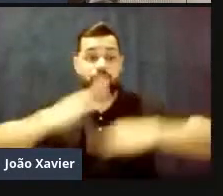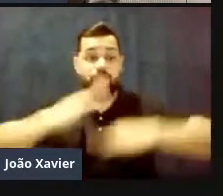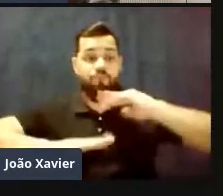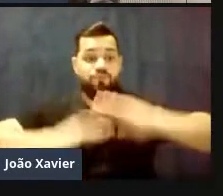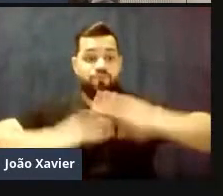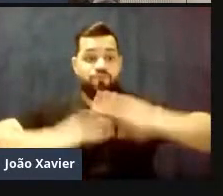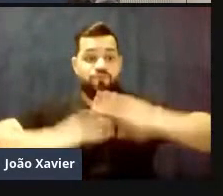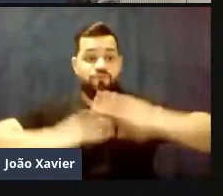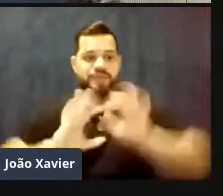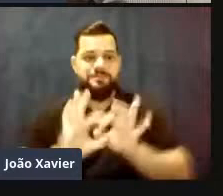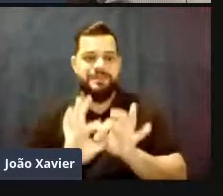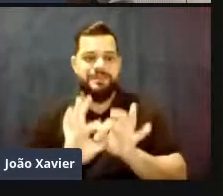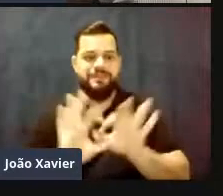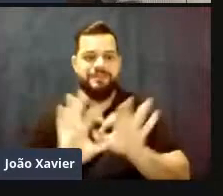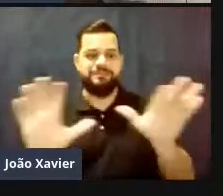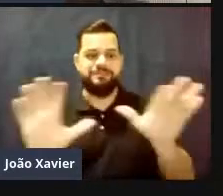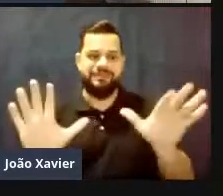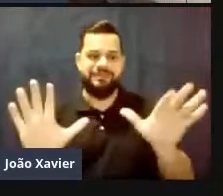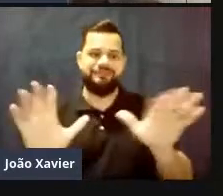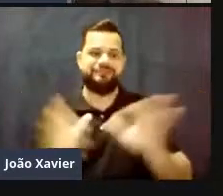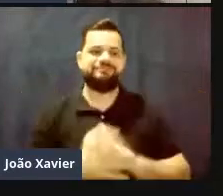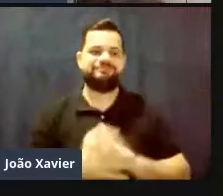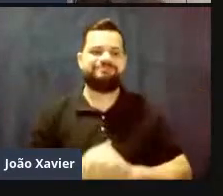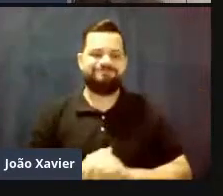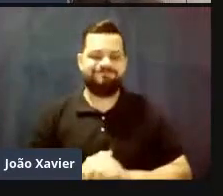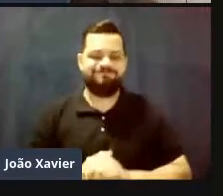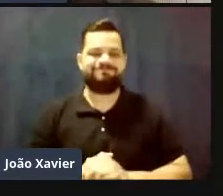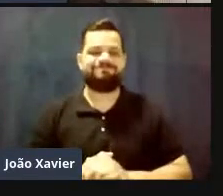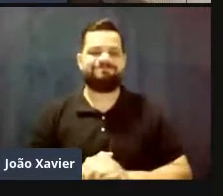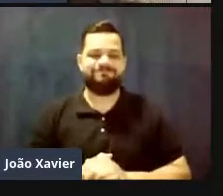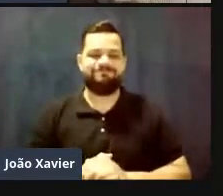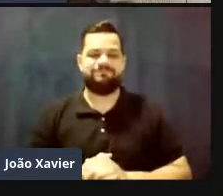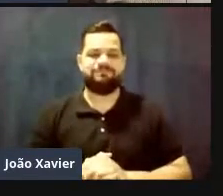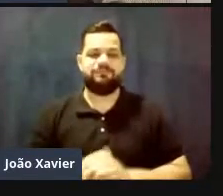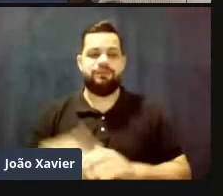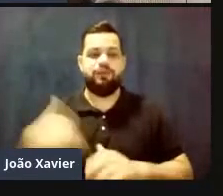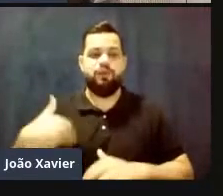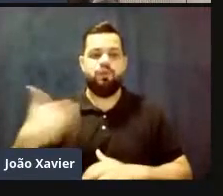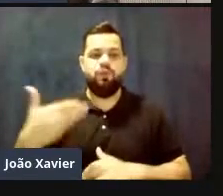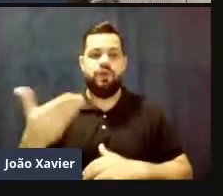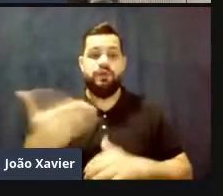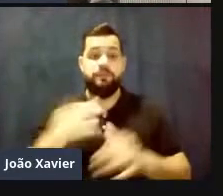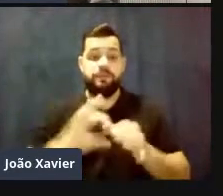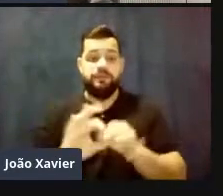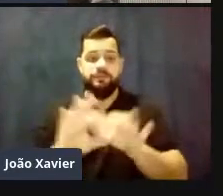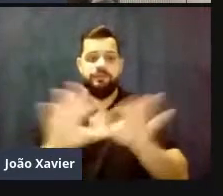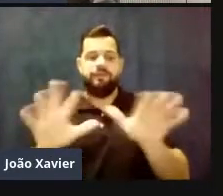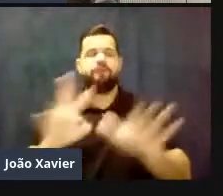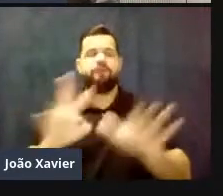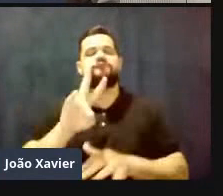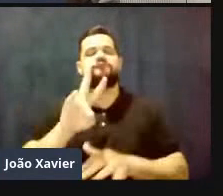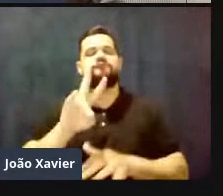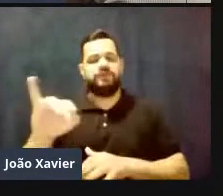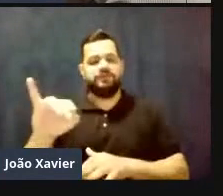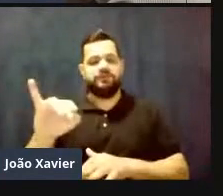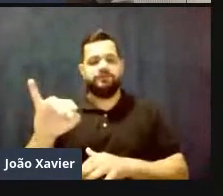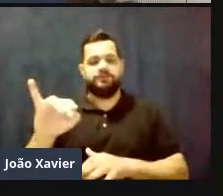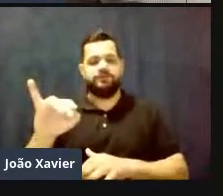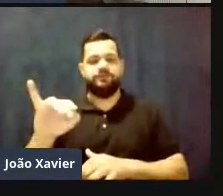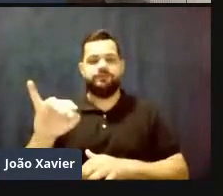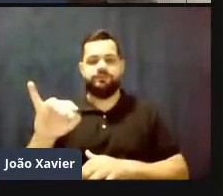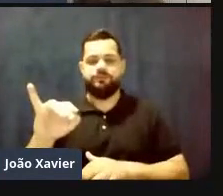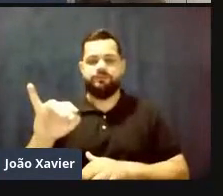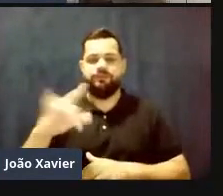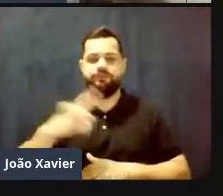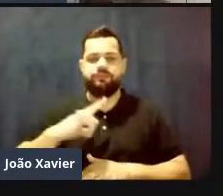assistência. Quando é para sair, gente, o paciente vai sair. Nós tivemos um caso de uma paciente muito especial, que